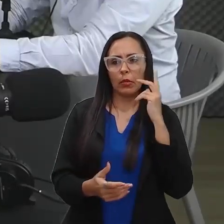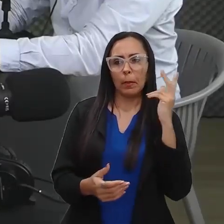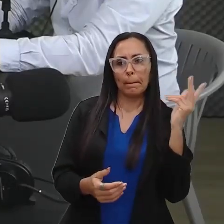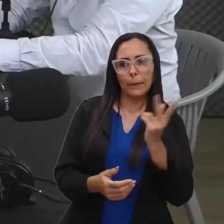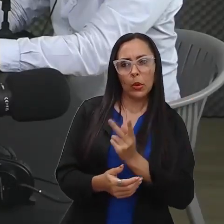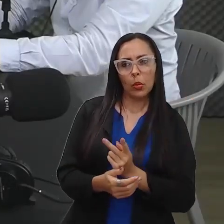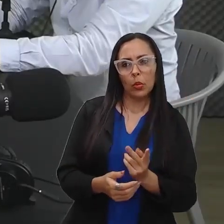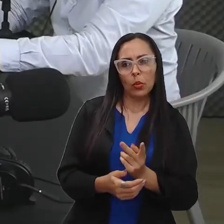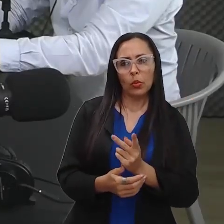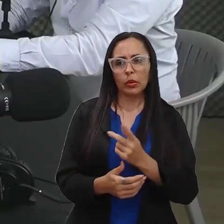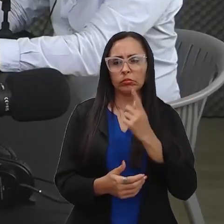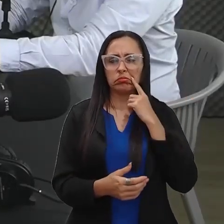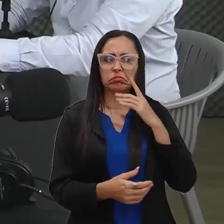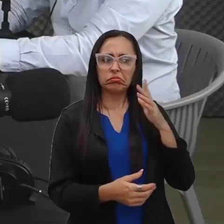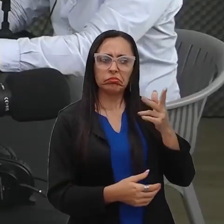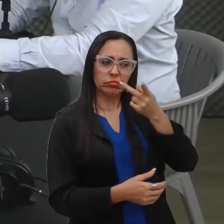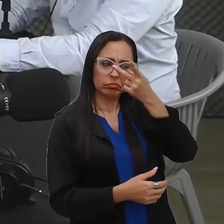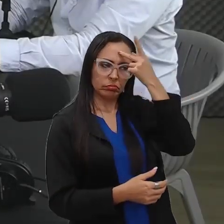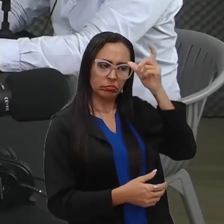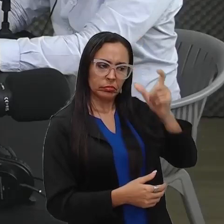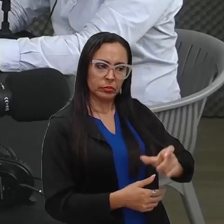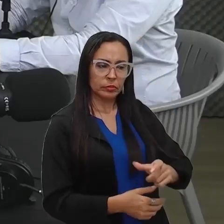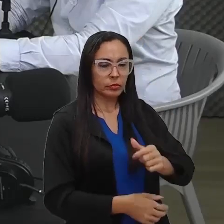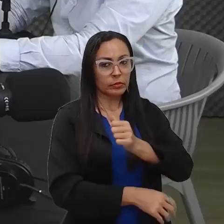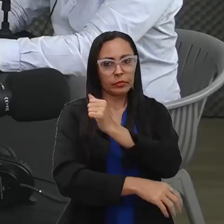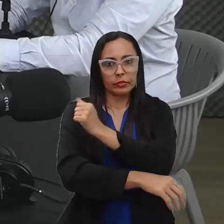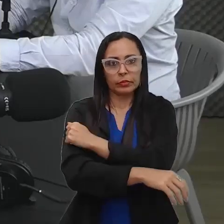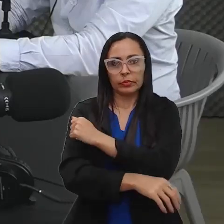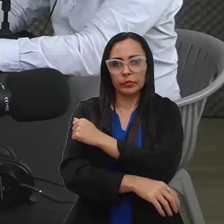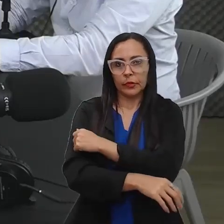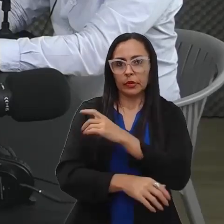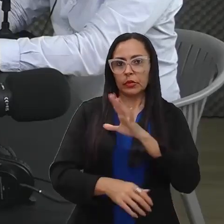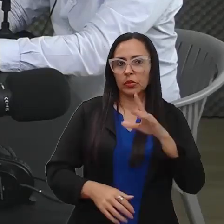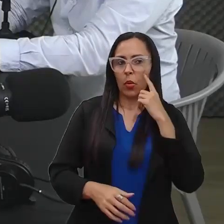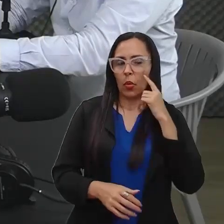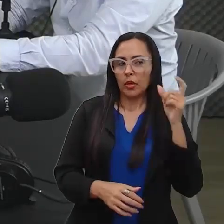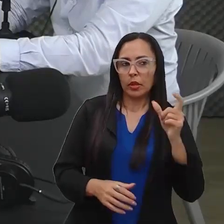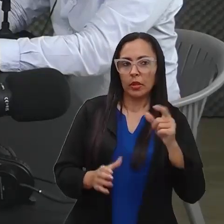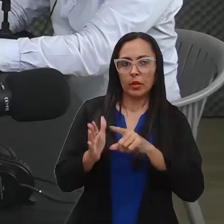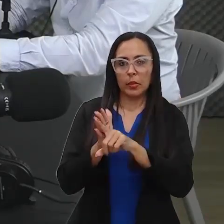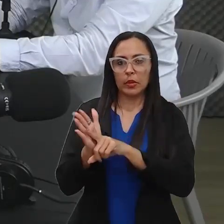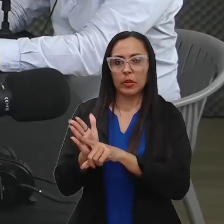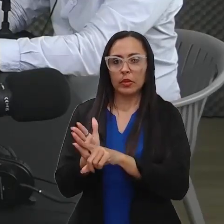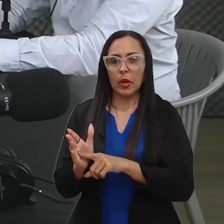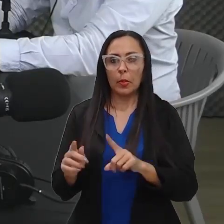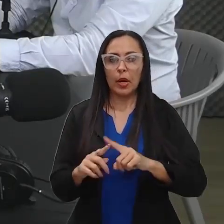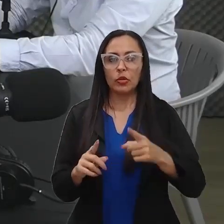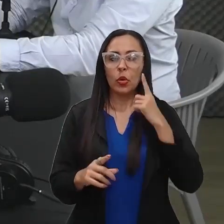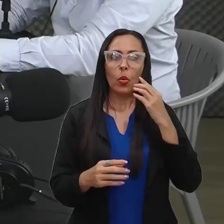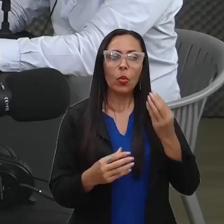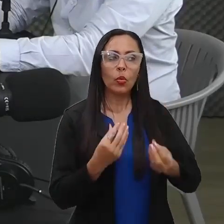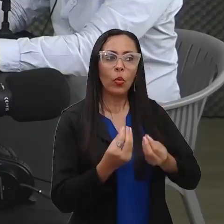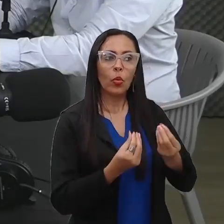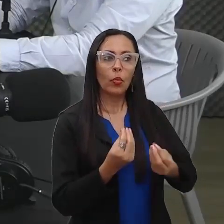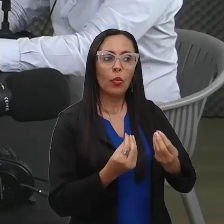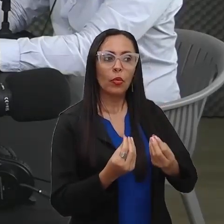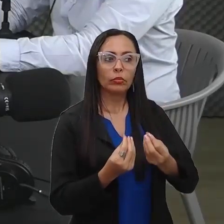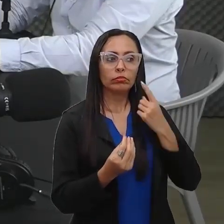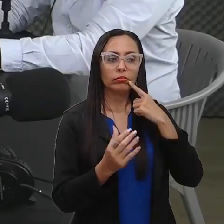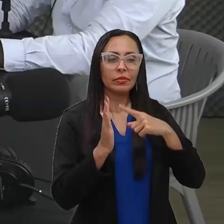dos estudantes, não só interessados em pesquisar, mas interessados em saber como é que eles devem